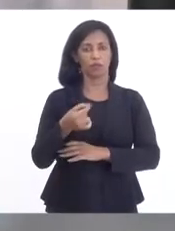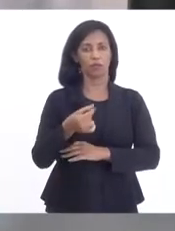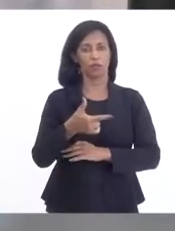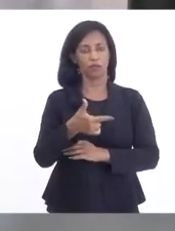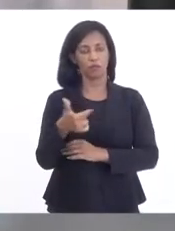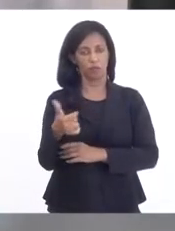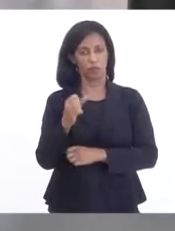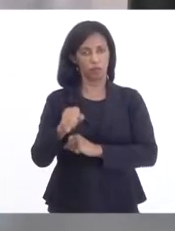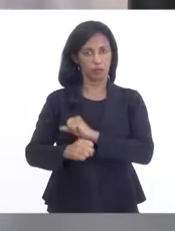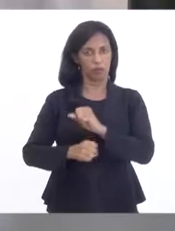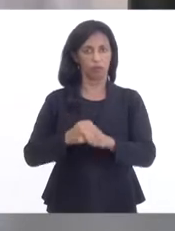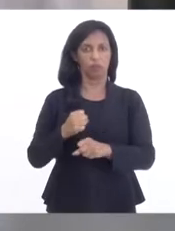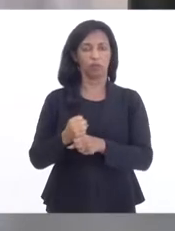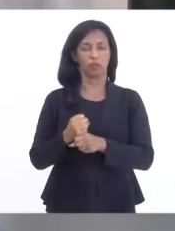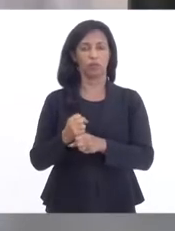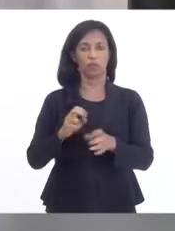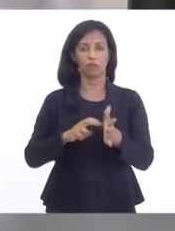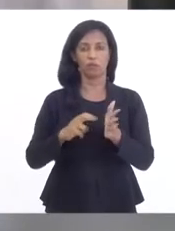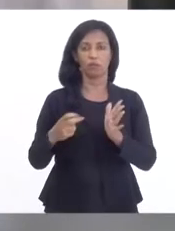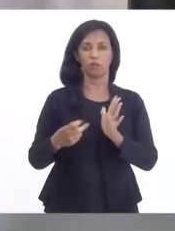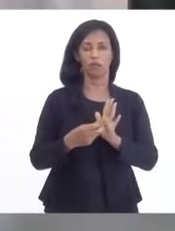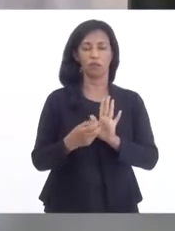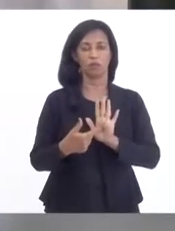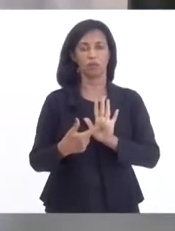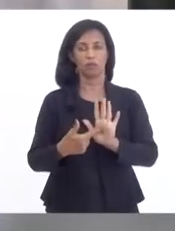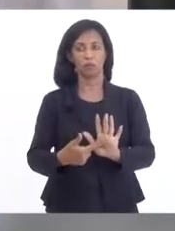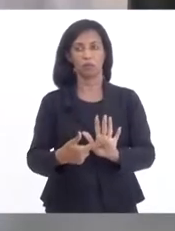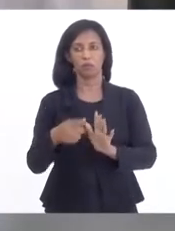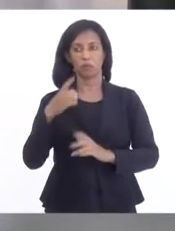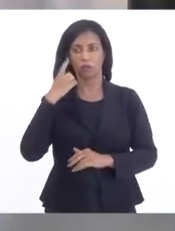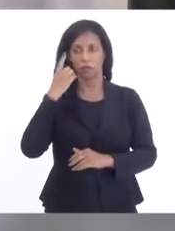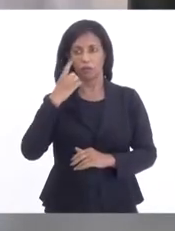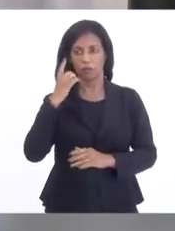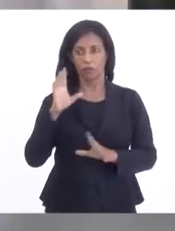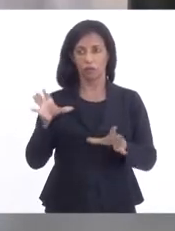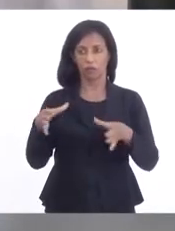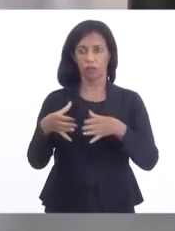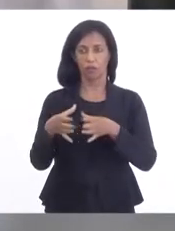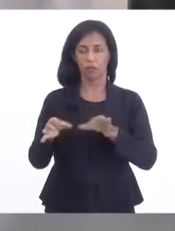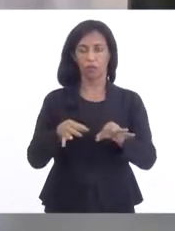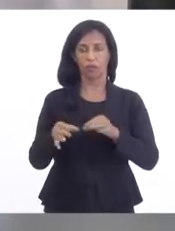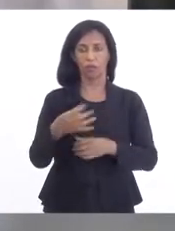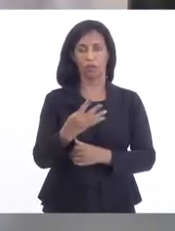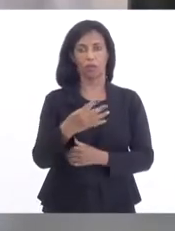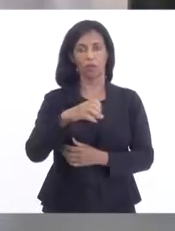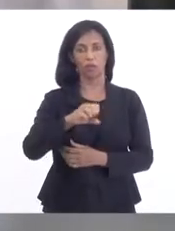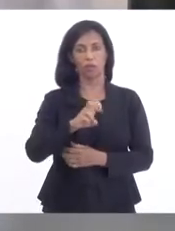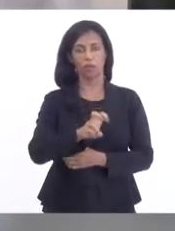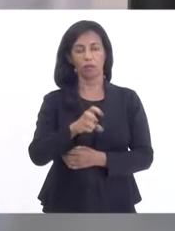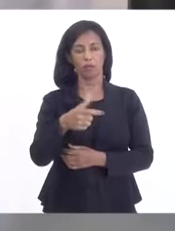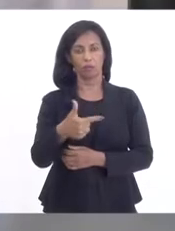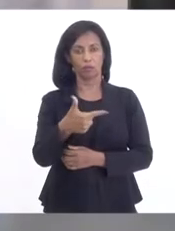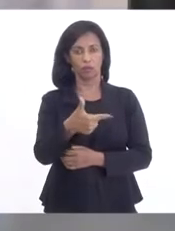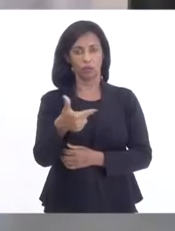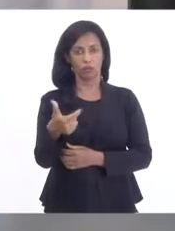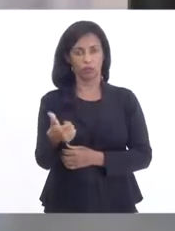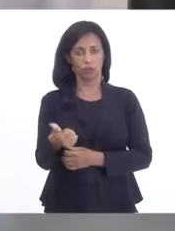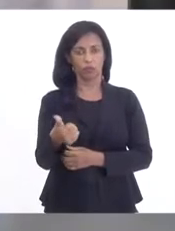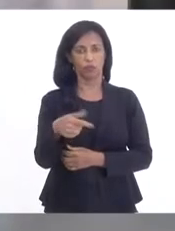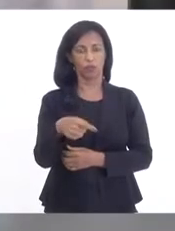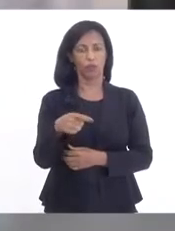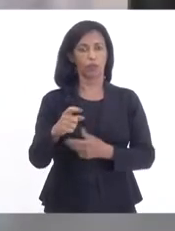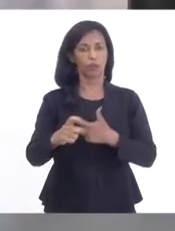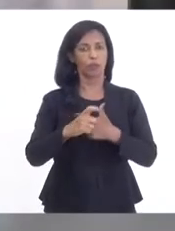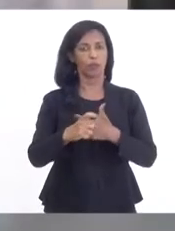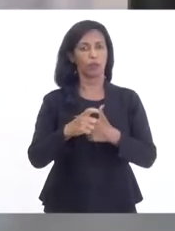2022. Emendas apresentadas pelos senhores deputados ao projeto de lei 4952/2021 do Poder